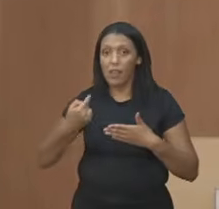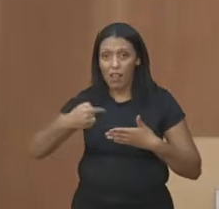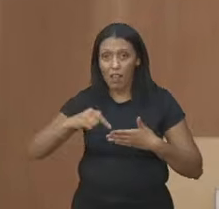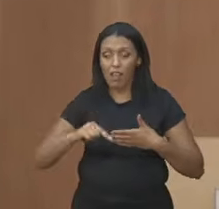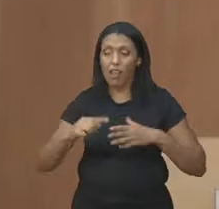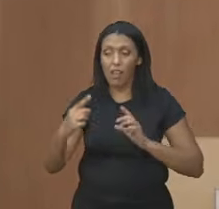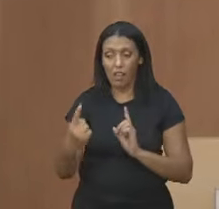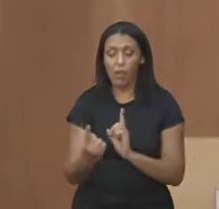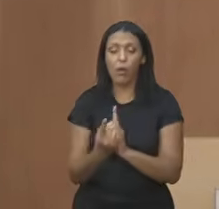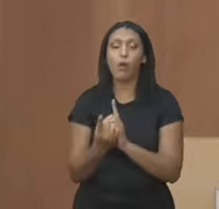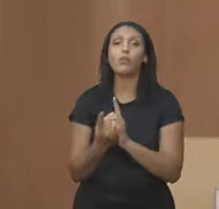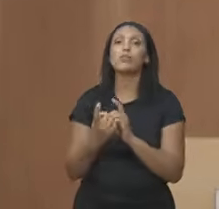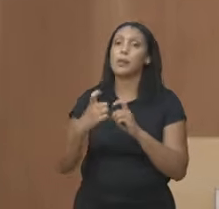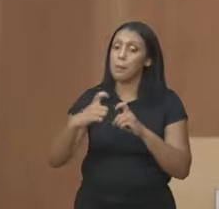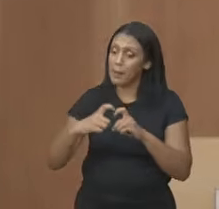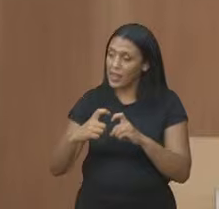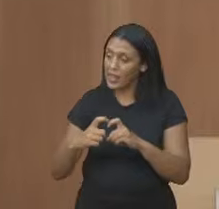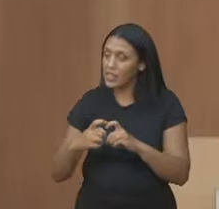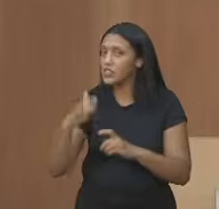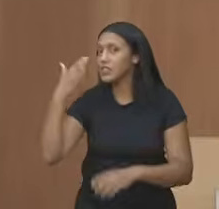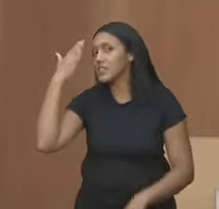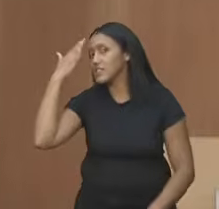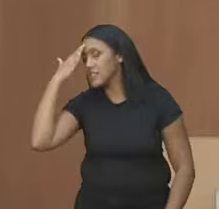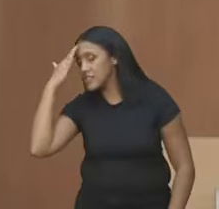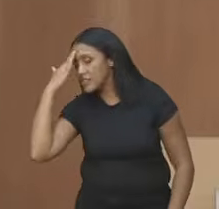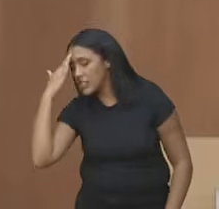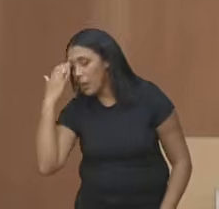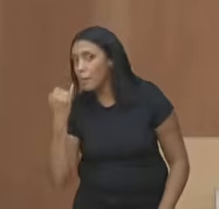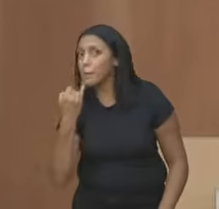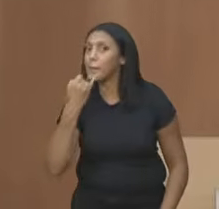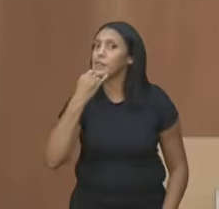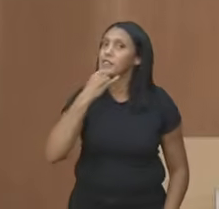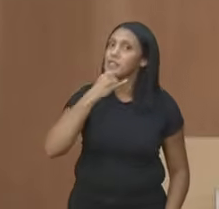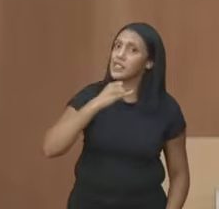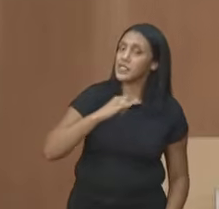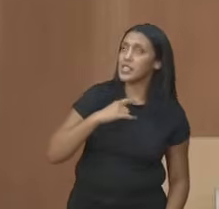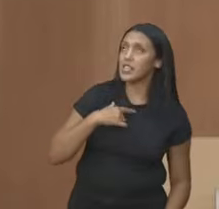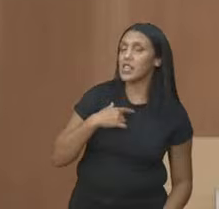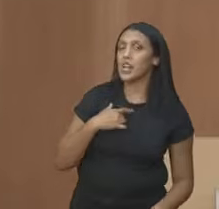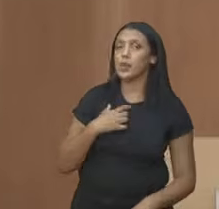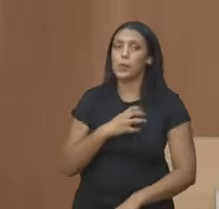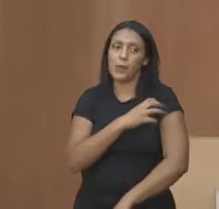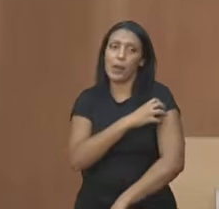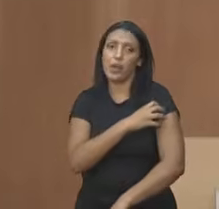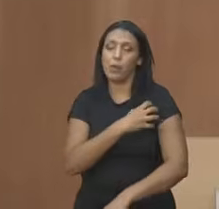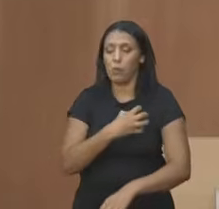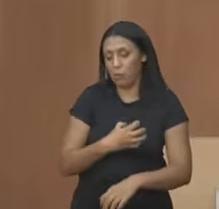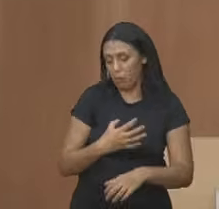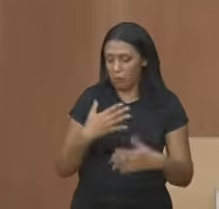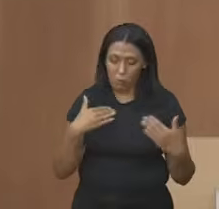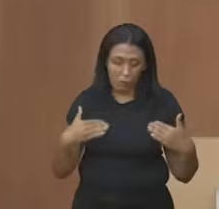quando tratado e na fase inicial, ele tem uma chance de cura muito grande, tá certo?